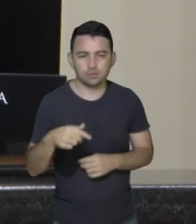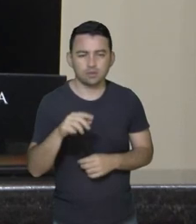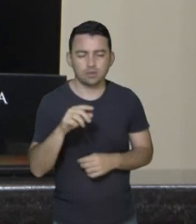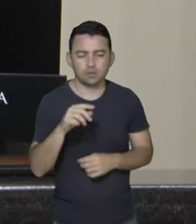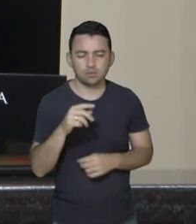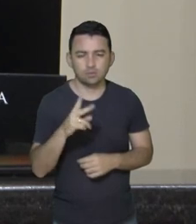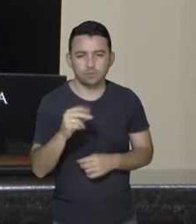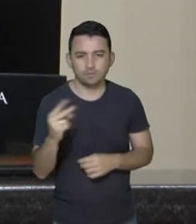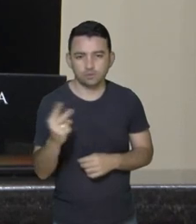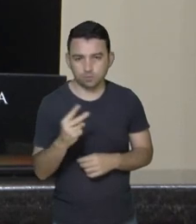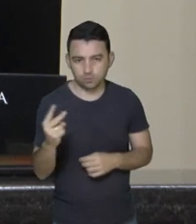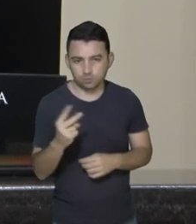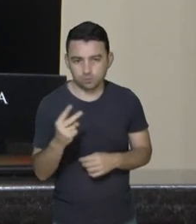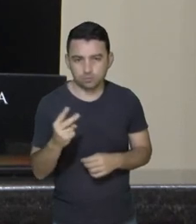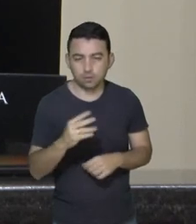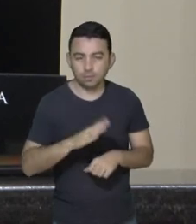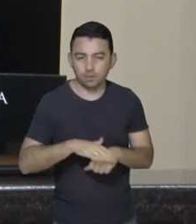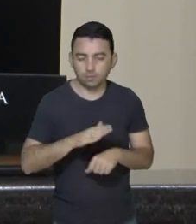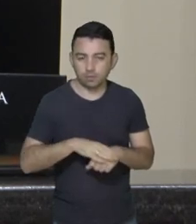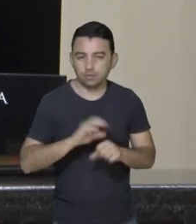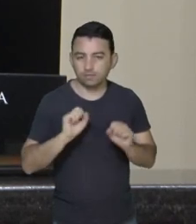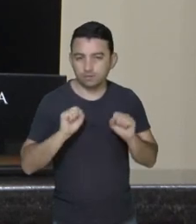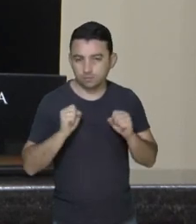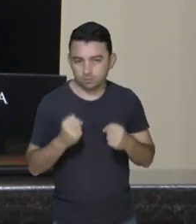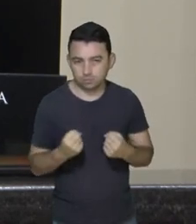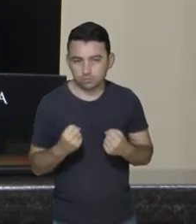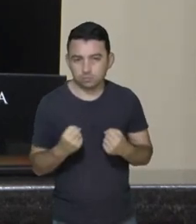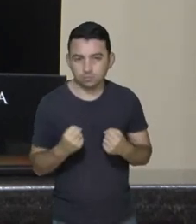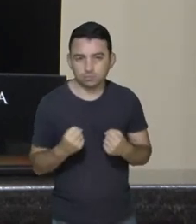027.7/2022. Autor, Defensoria.